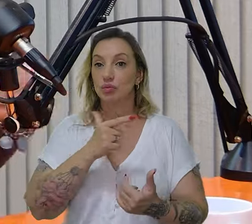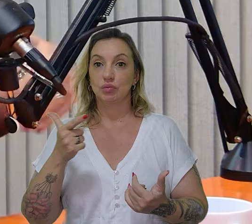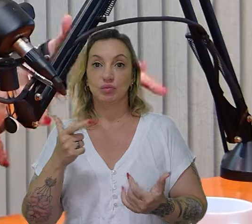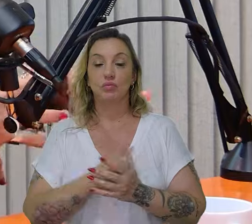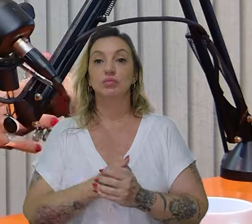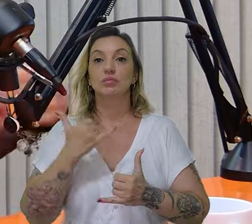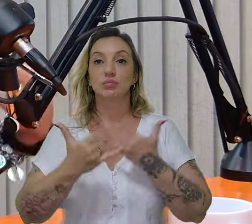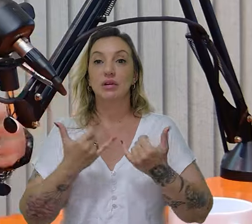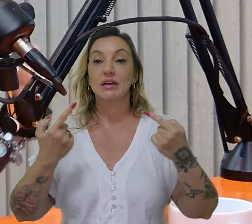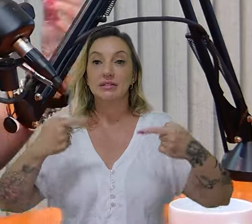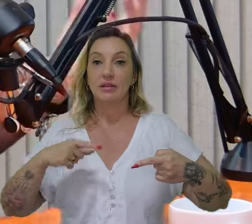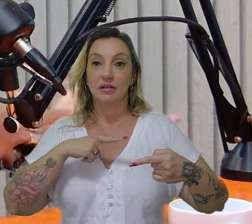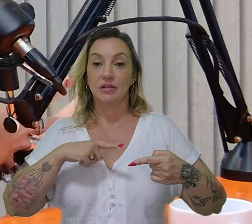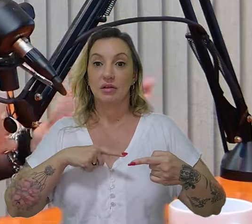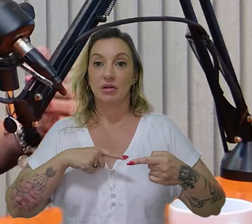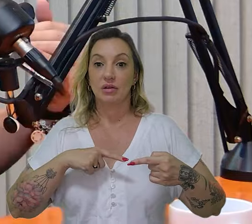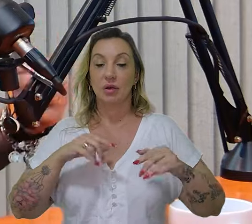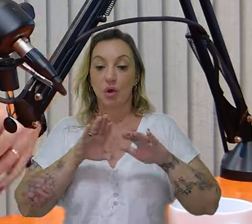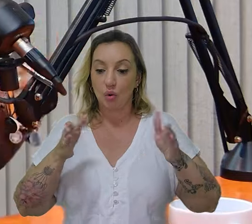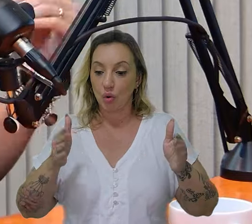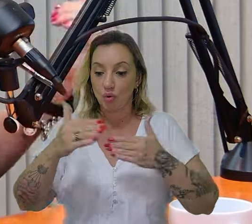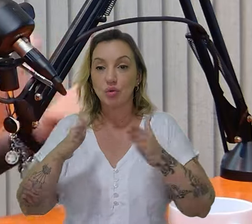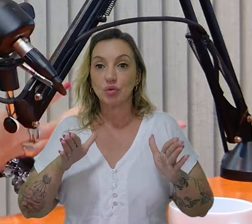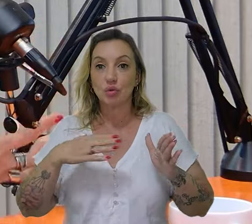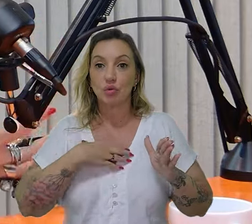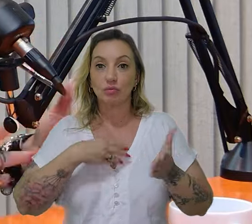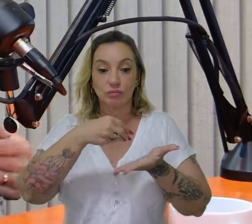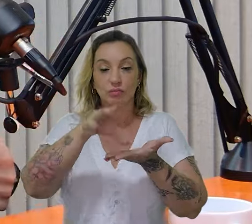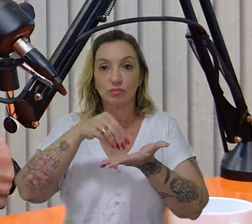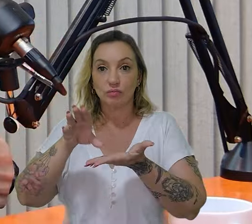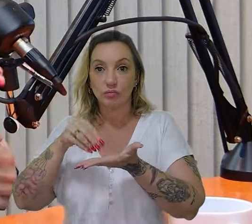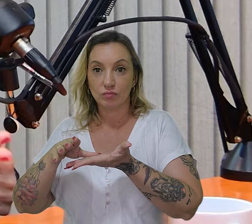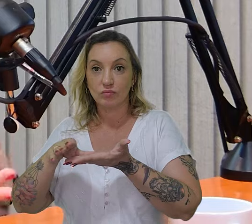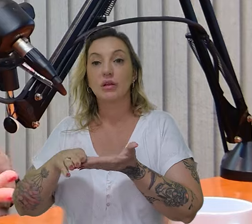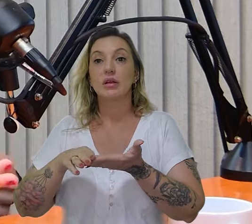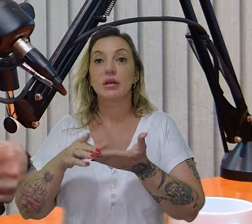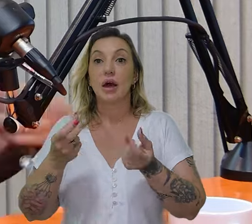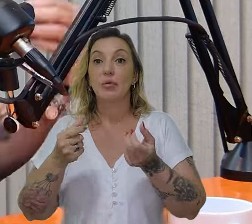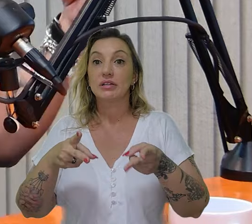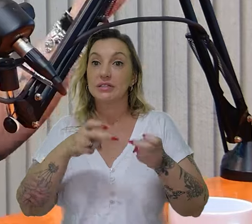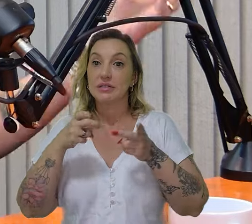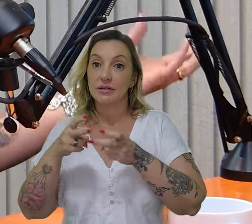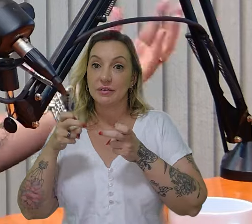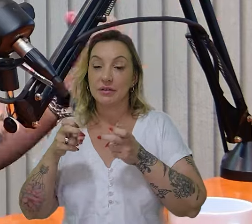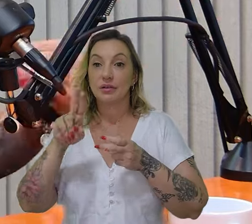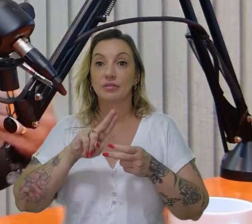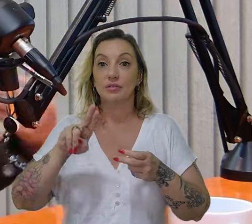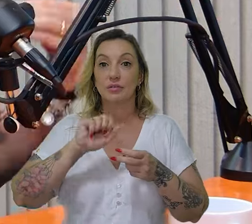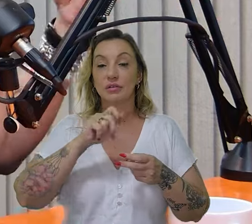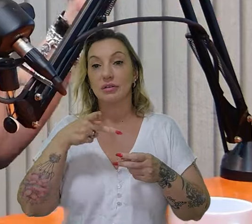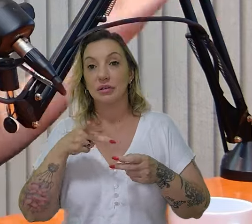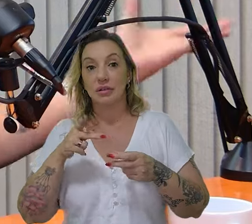jogo tem outros desafios O jogo tem o console tem a forma de distribuição tem a monetização você vai usar skin para